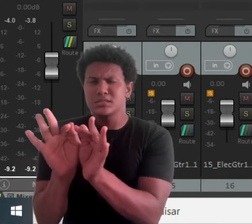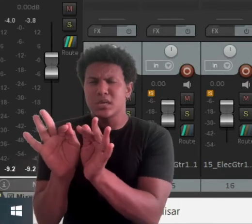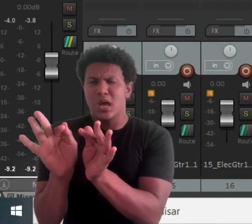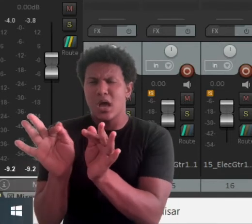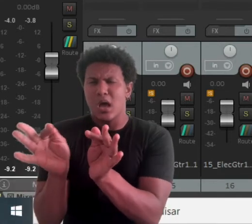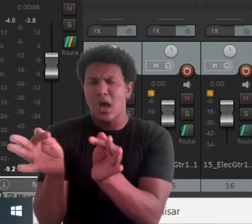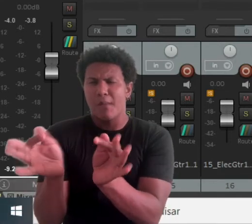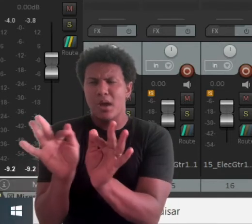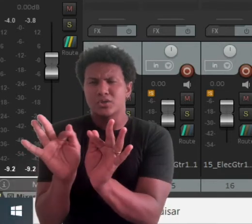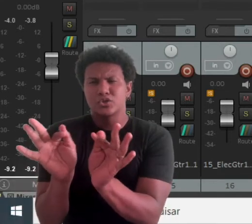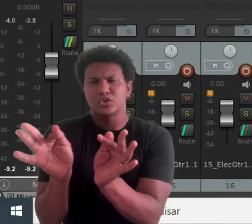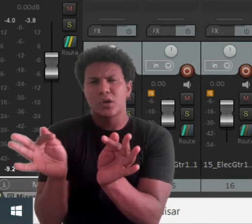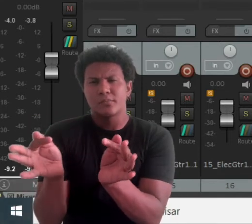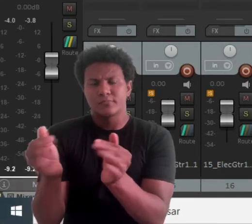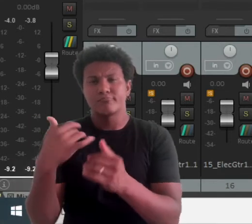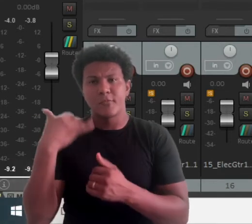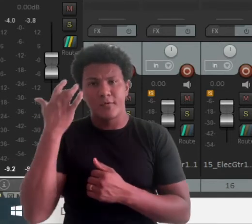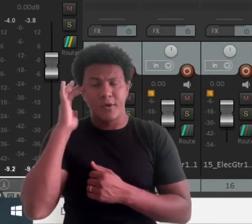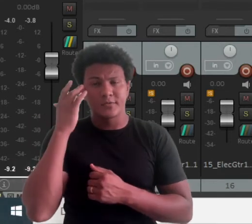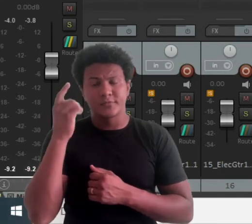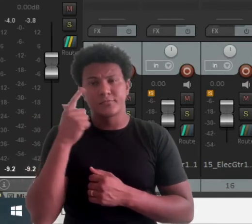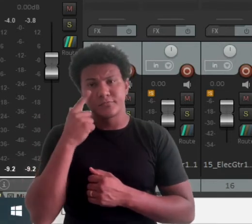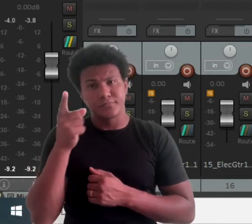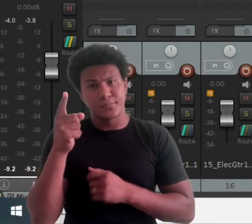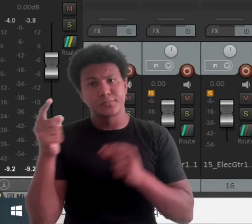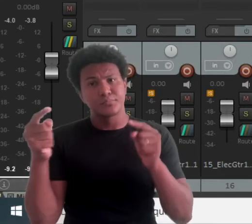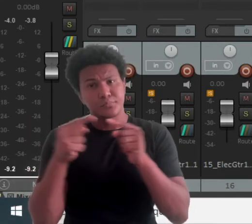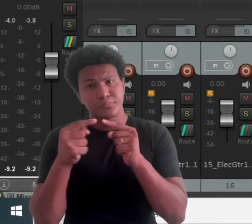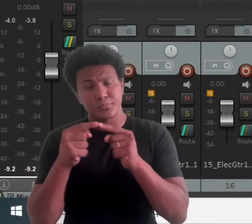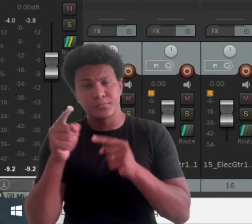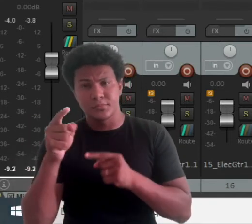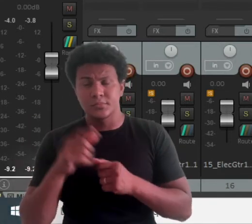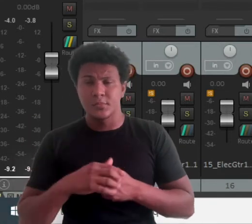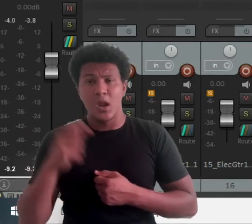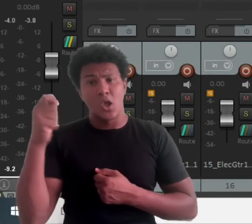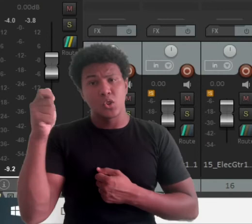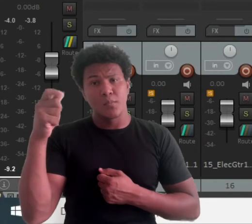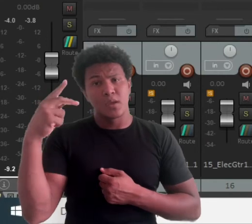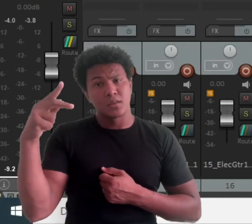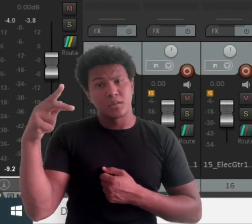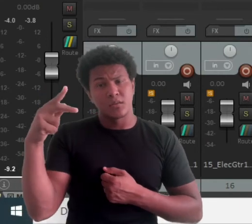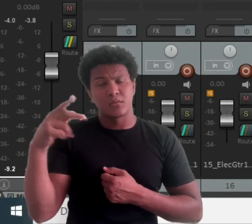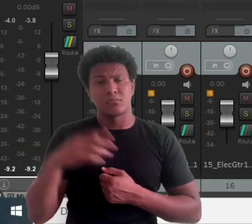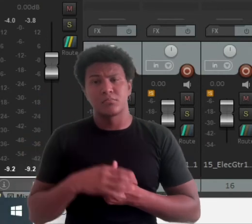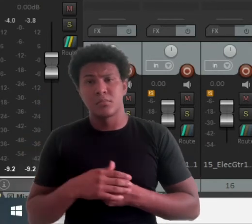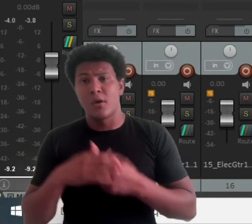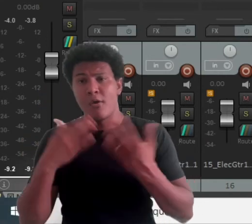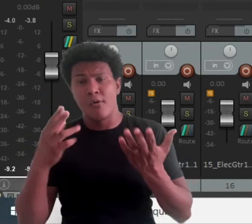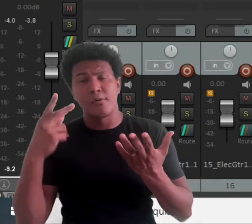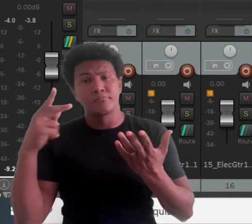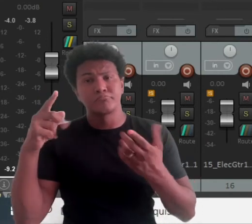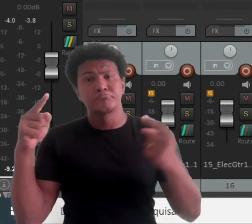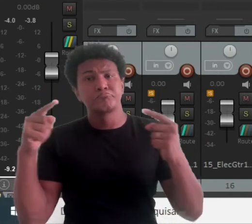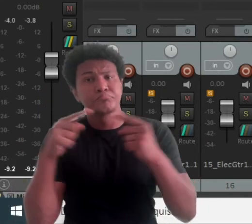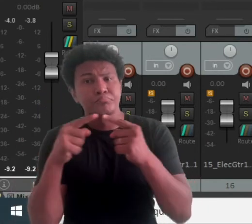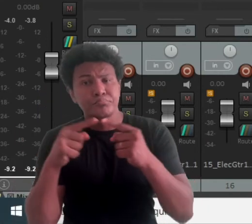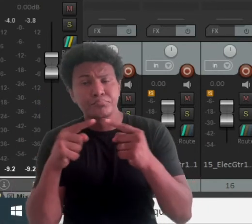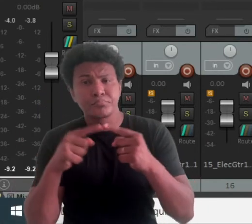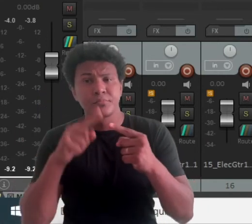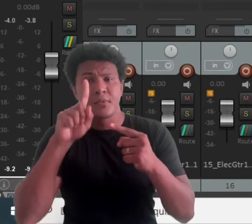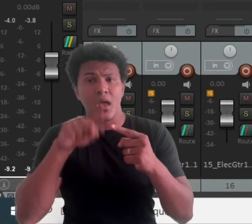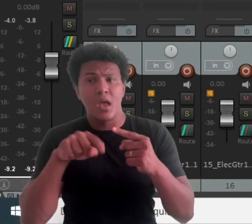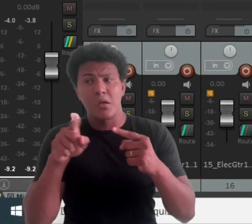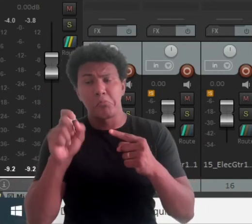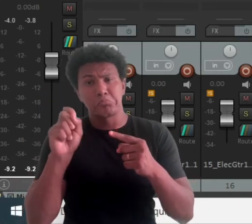Eu achei melhor, então, deixar o release no automático. Que ele trabalha, né, de acordo com a batida, de acordo com o que ele acha,